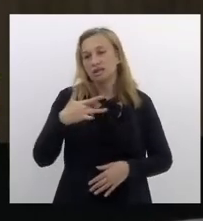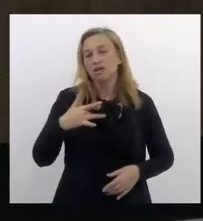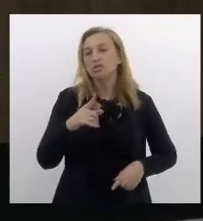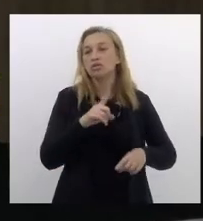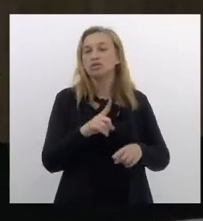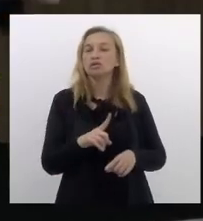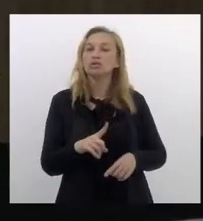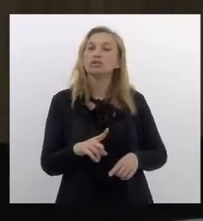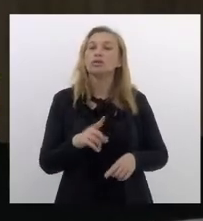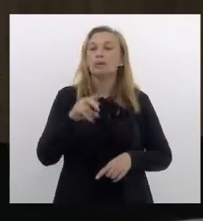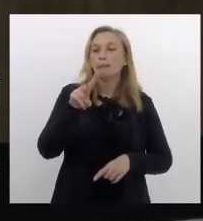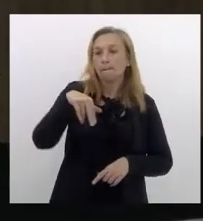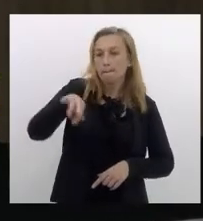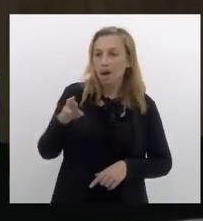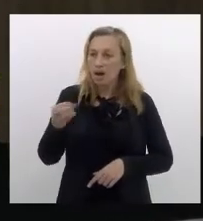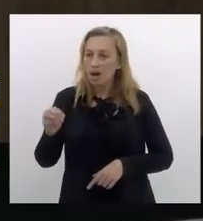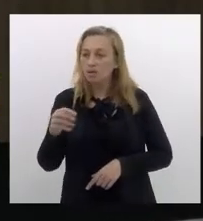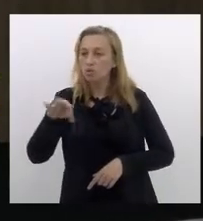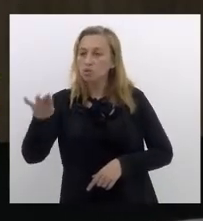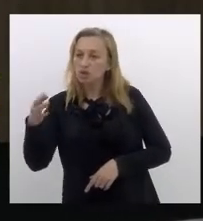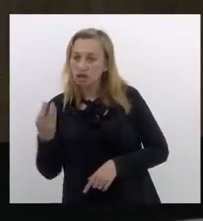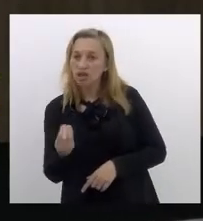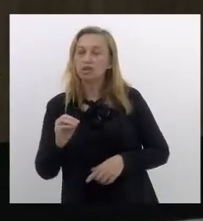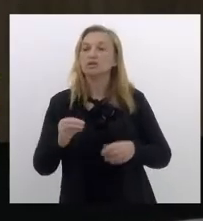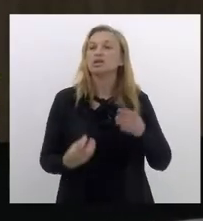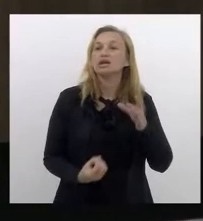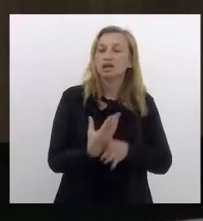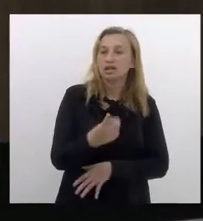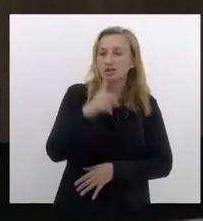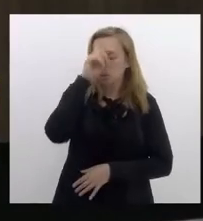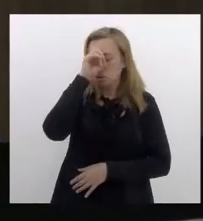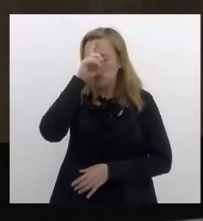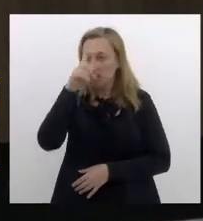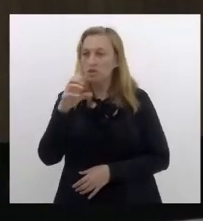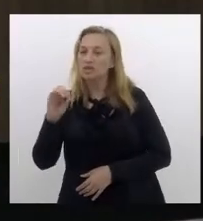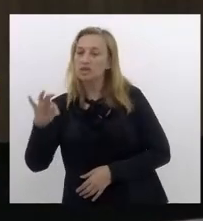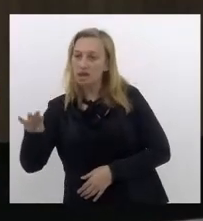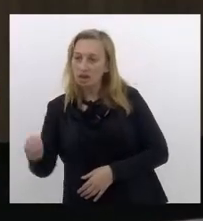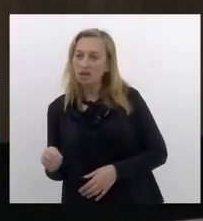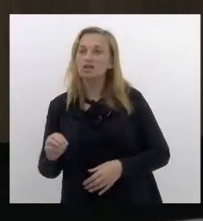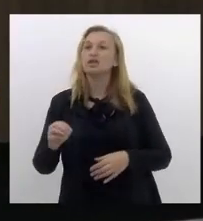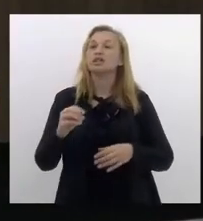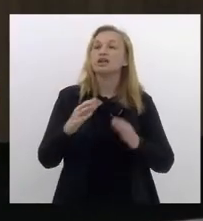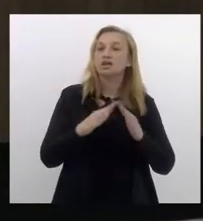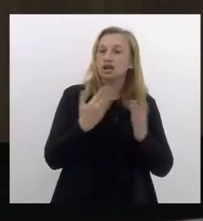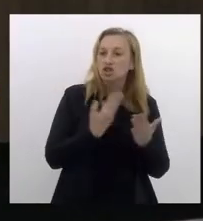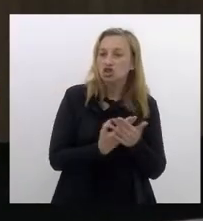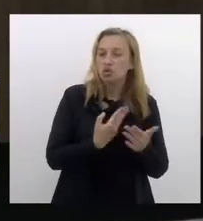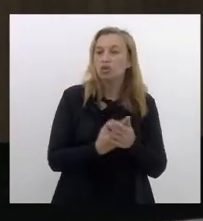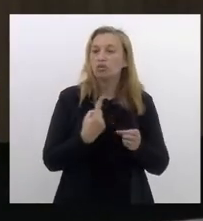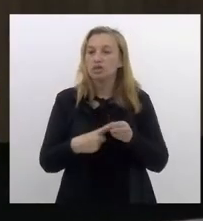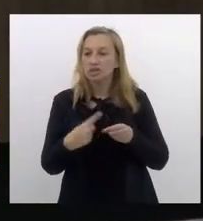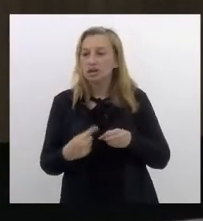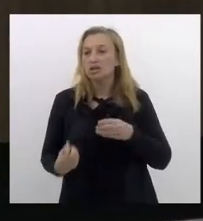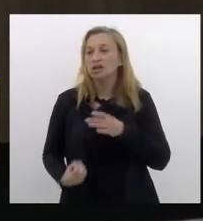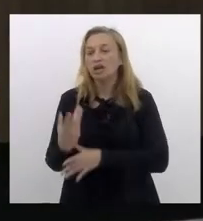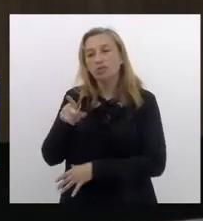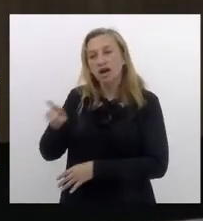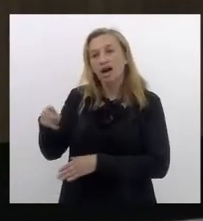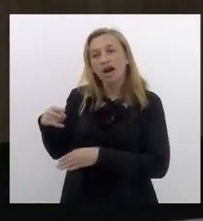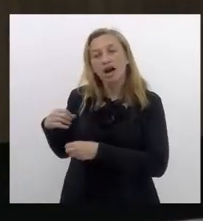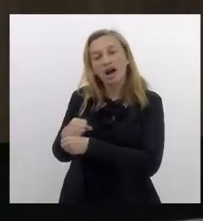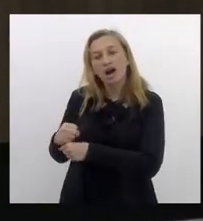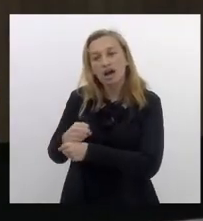região oceânica, o Mário Monteiro, na implantação do Hospital Oceânico, nas escolas municipais que nós implantamos lá ao longo de tanto